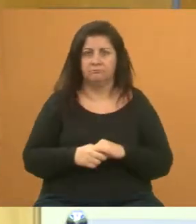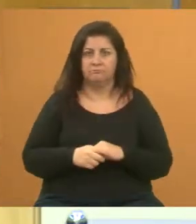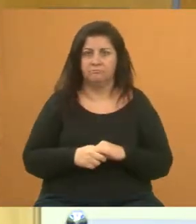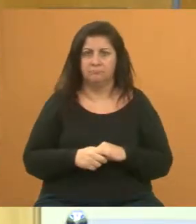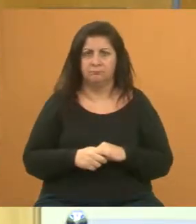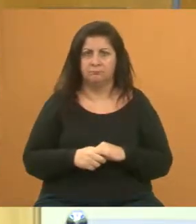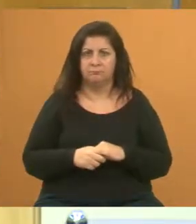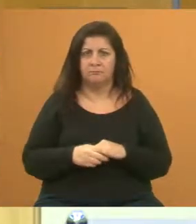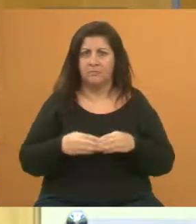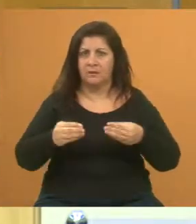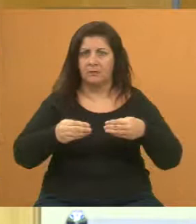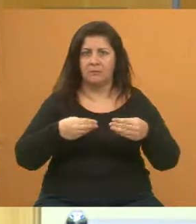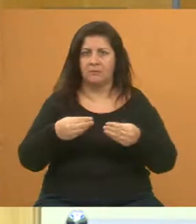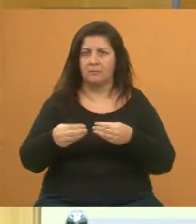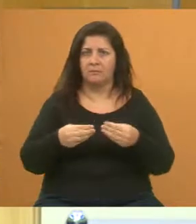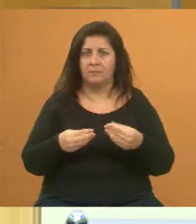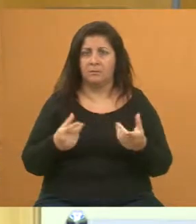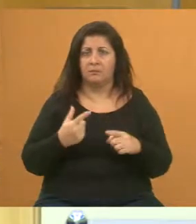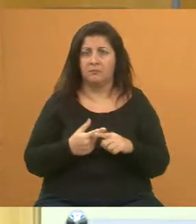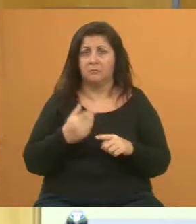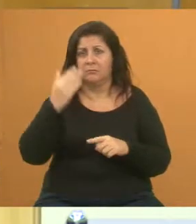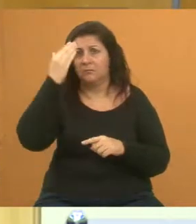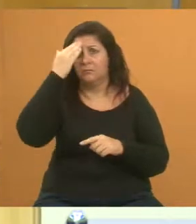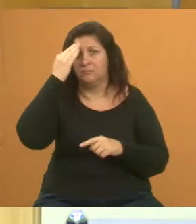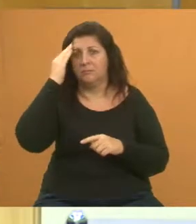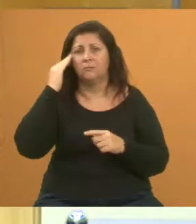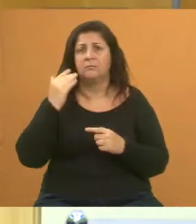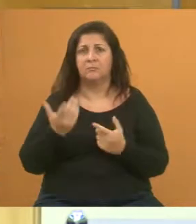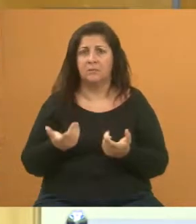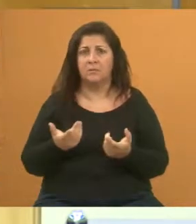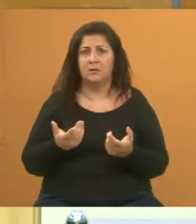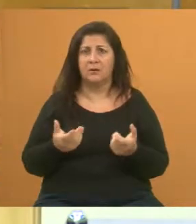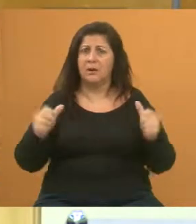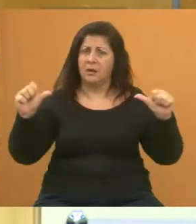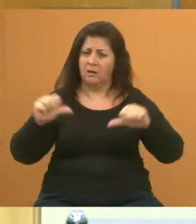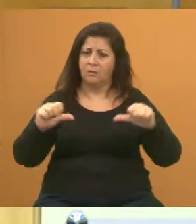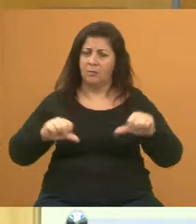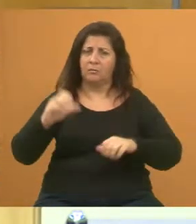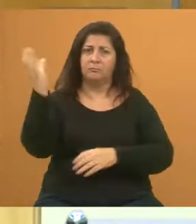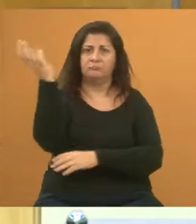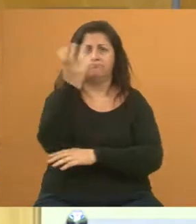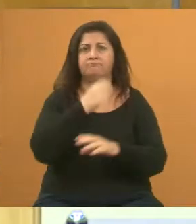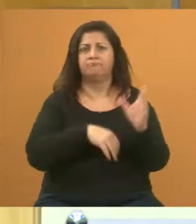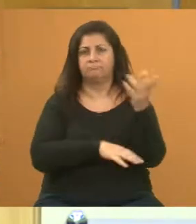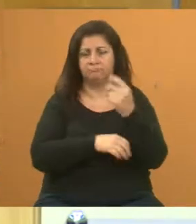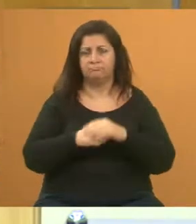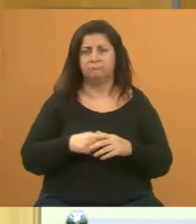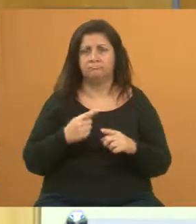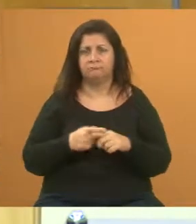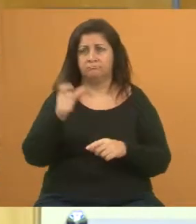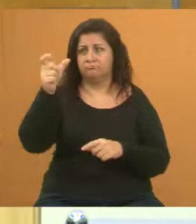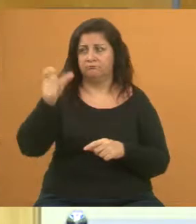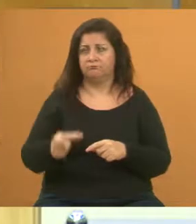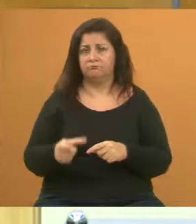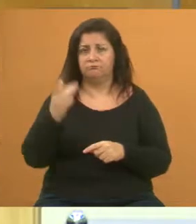exposto o material que nós estamos sabendo que faz mal para a natureza, que o ser humano não